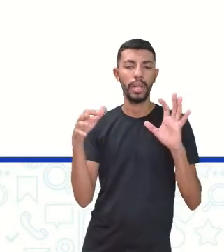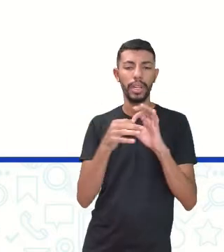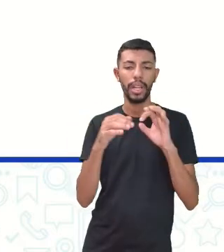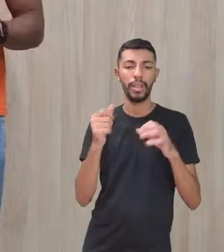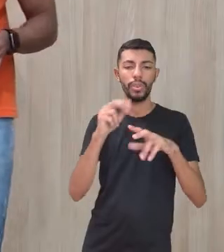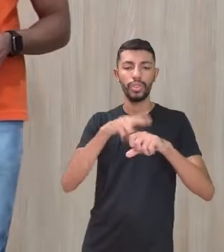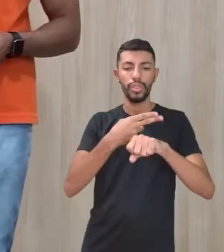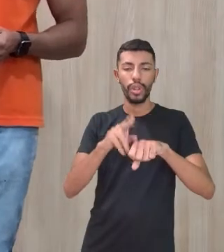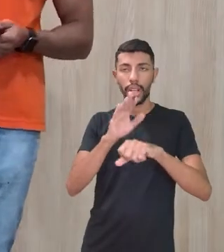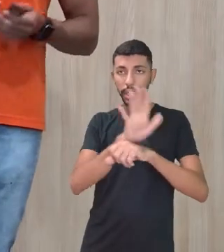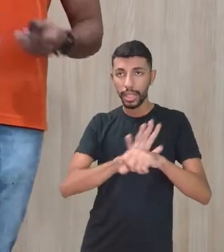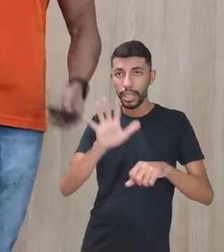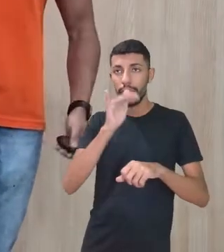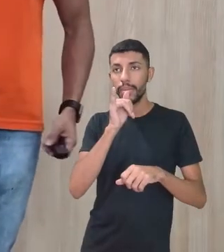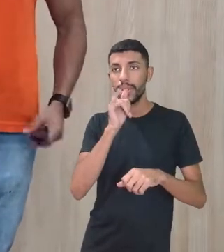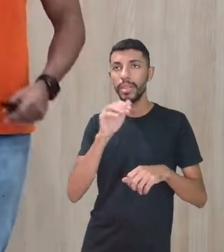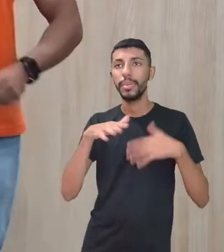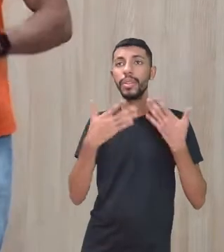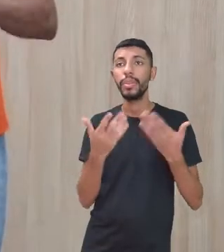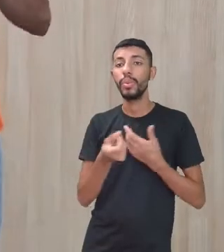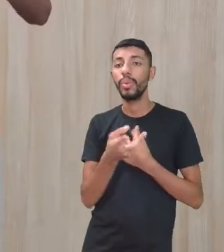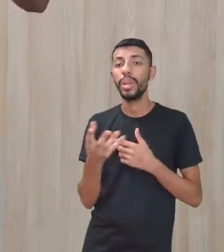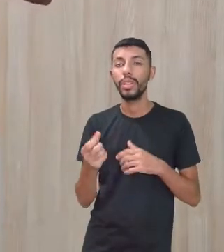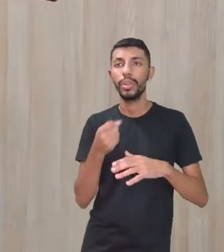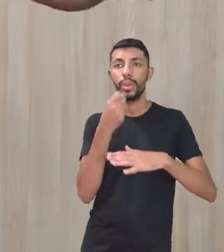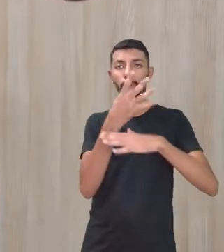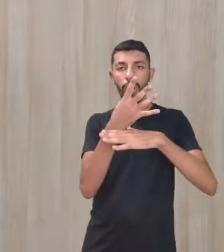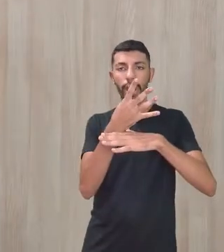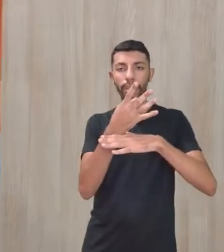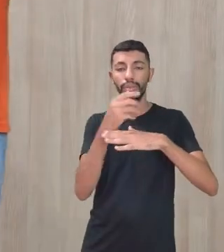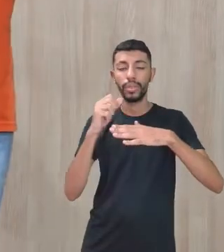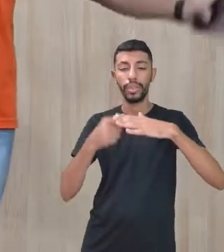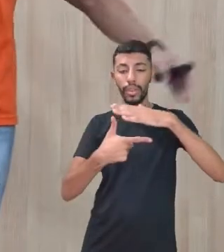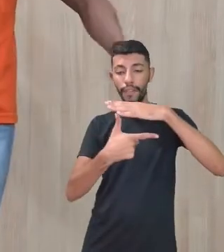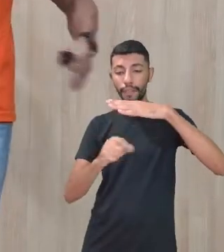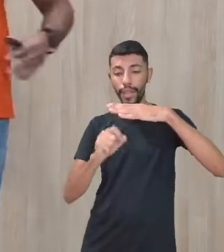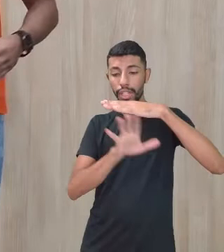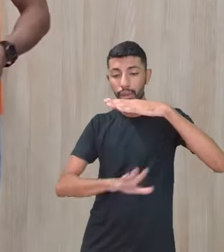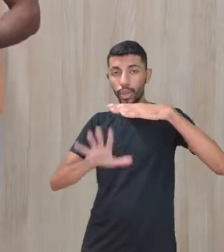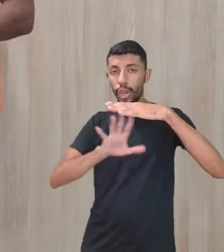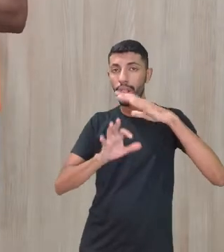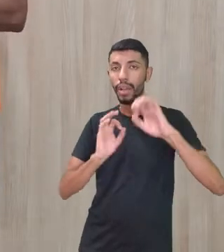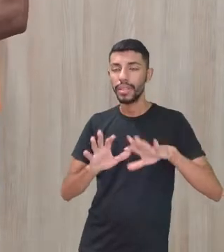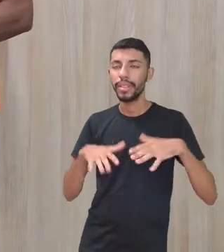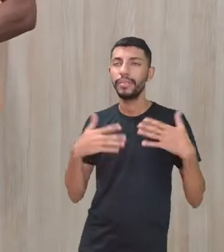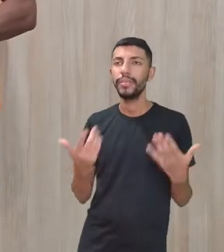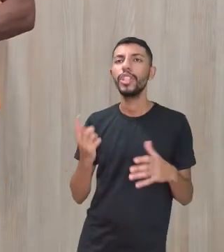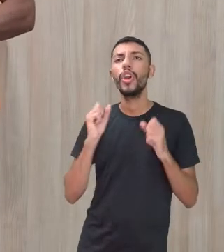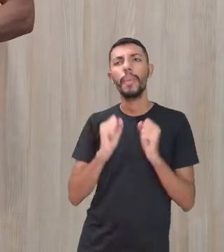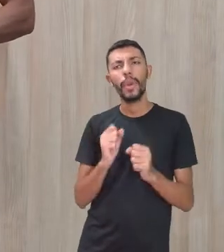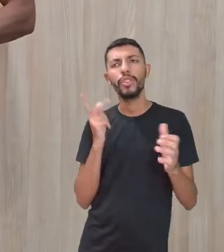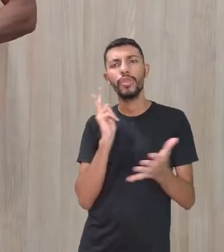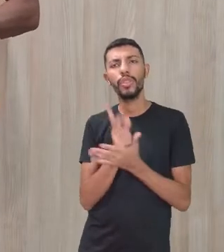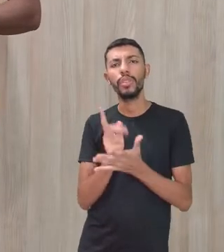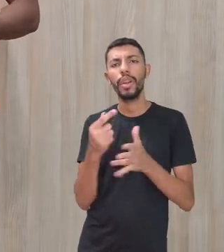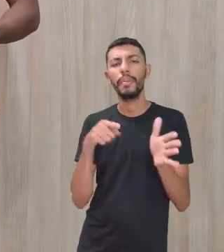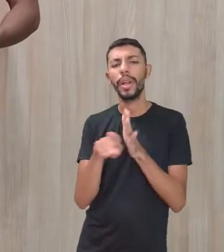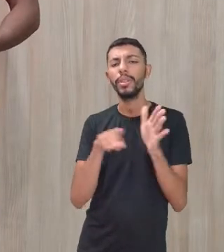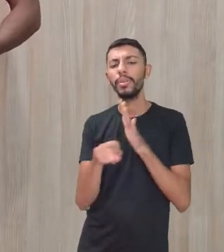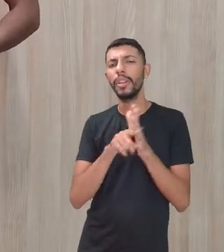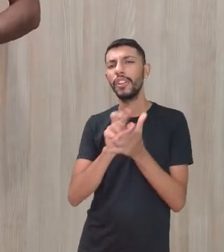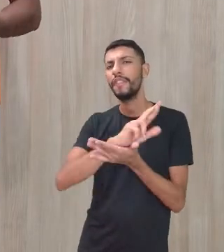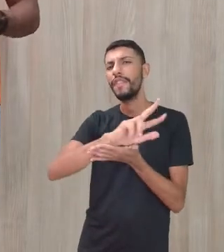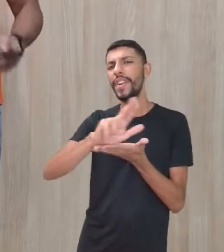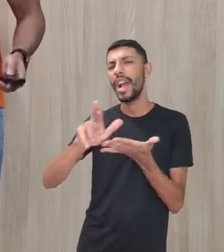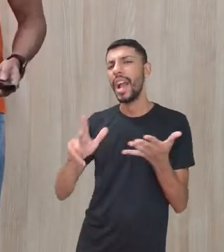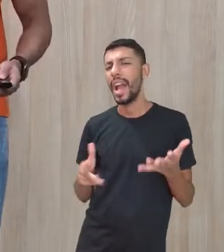4 num total de 20. Eu poderia continuar fazendo aqui várias perguntas relacionadas a isso aí, certo? Como, por